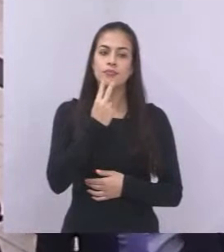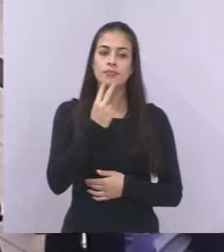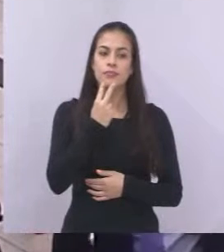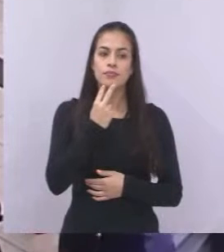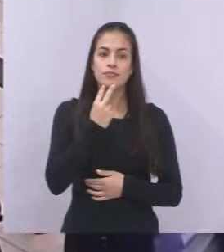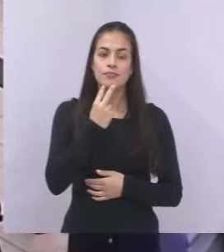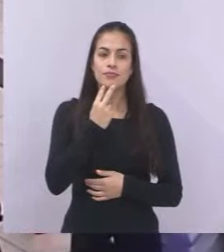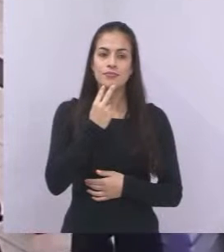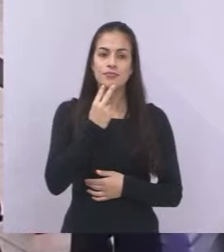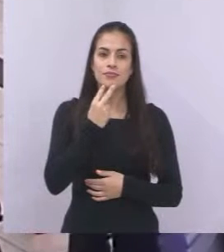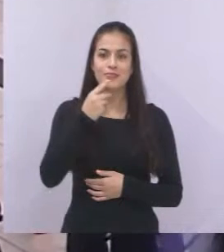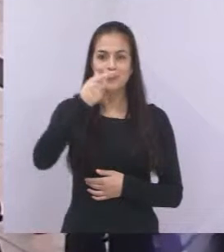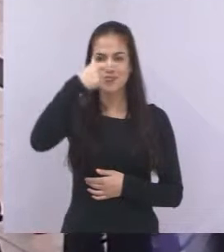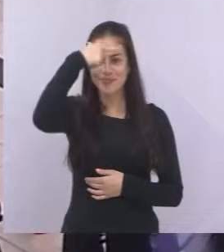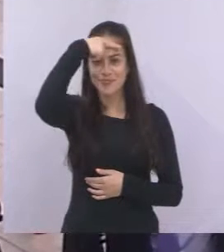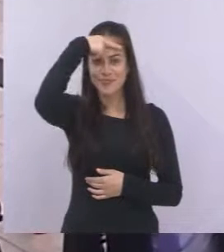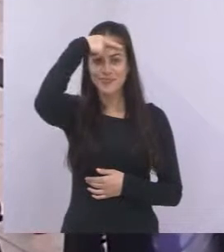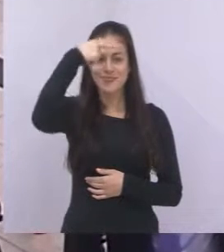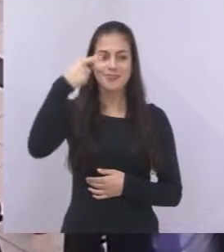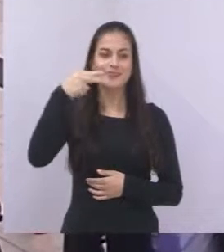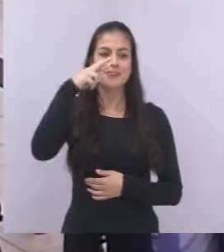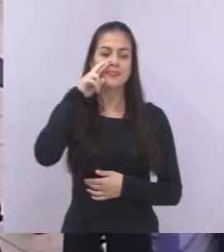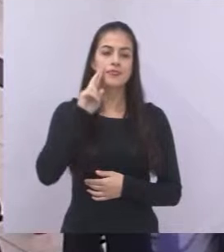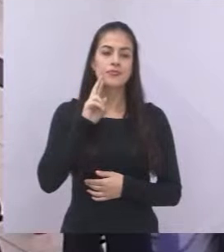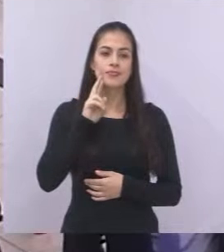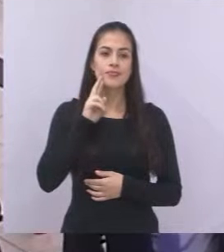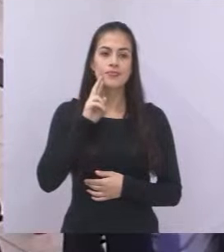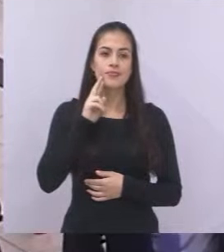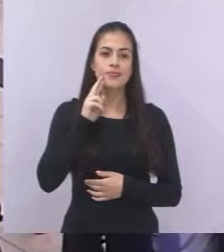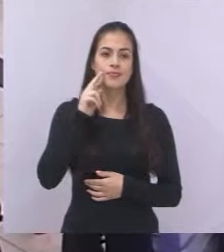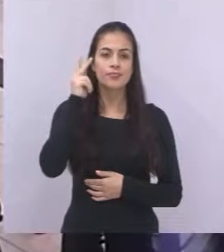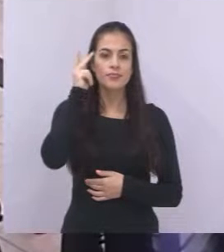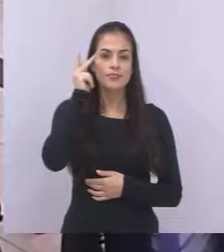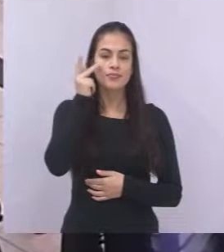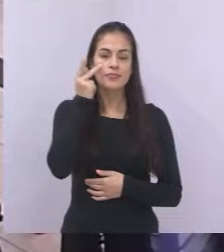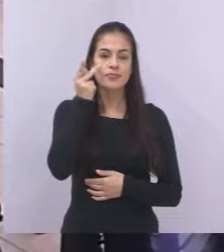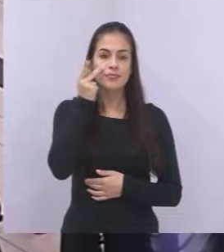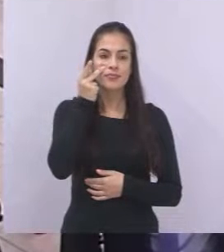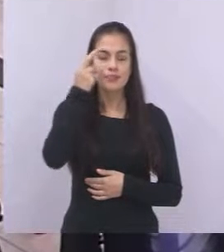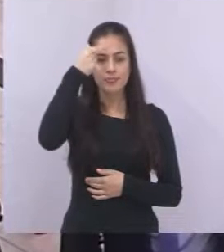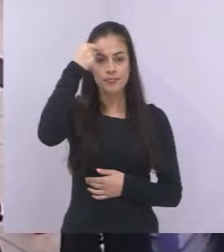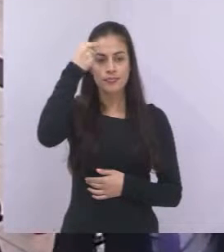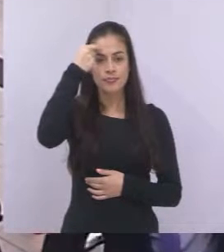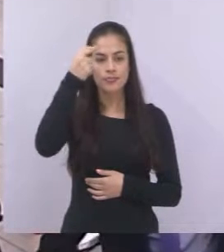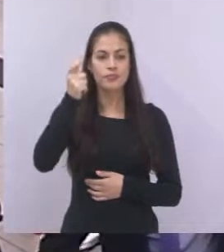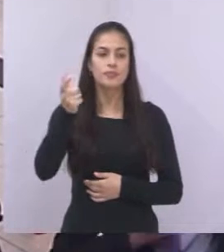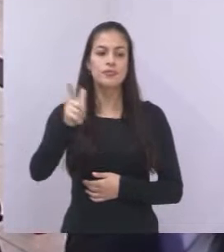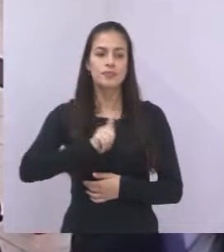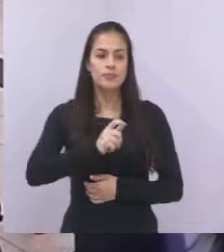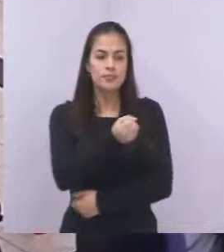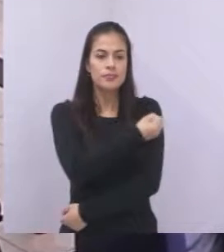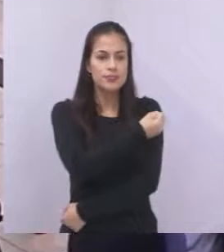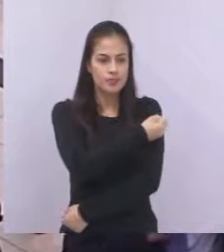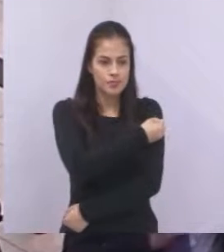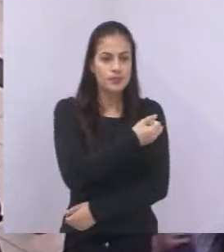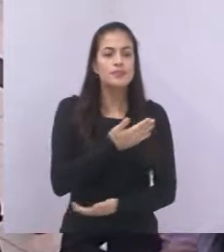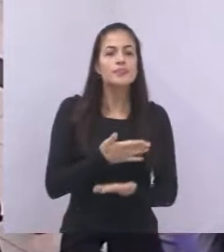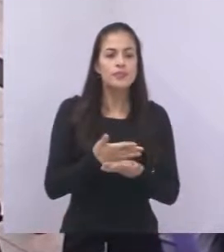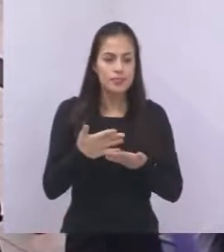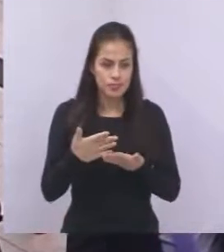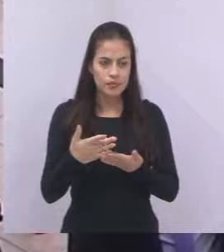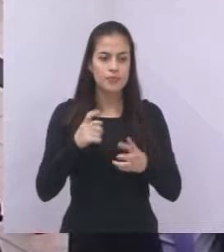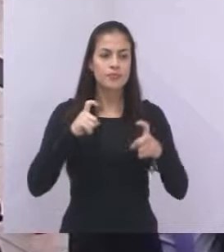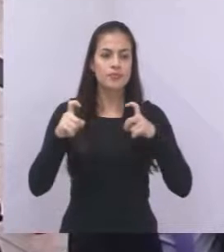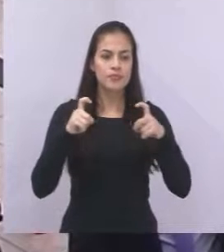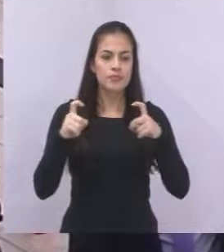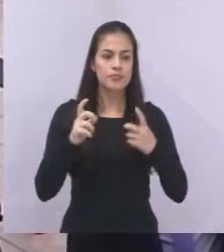Lua, Luiz Flávio, Rogério Timóteo, Paulinho dos Condutores, Edgar Sasaki. Temos número suficiente para reiniciarmos